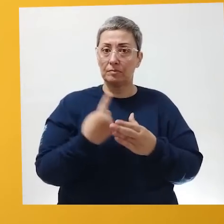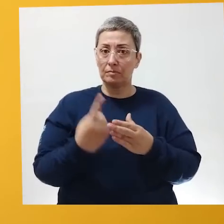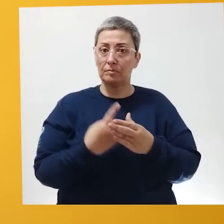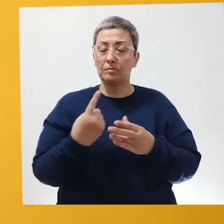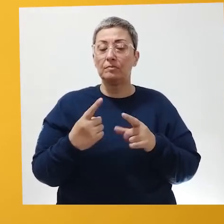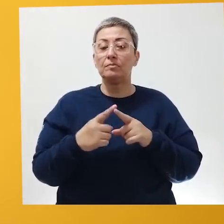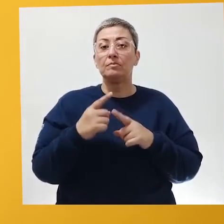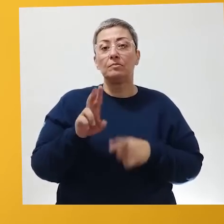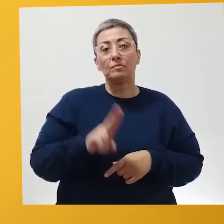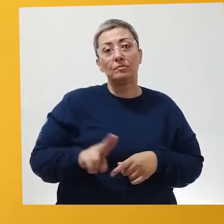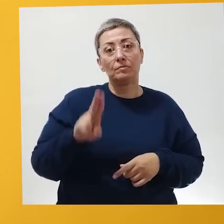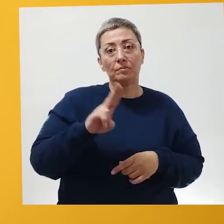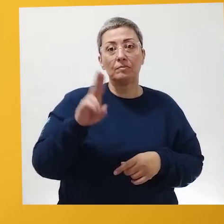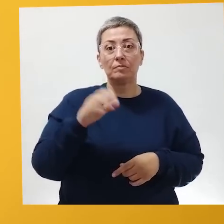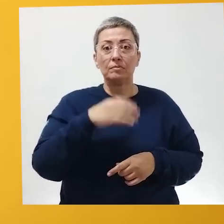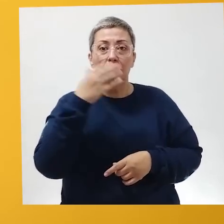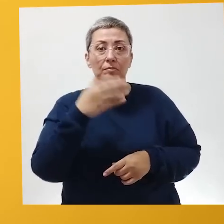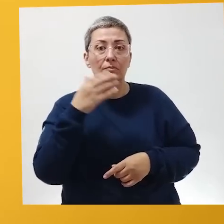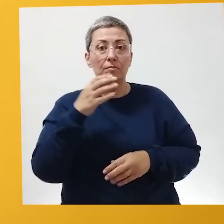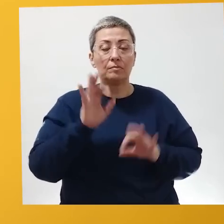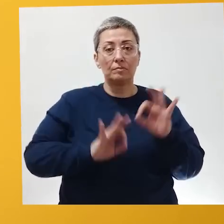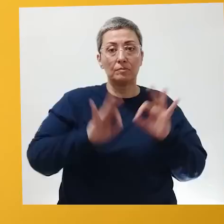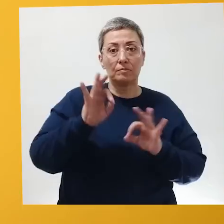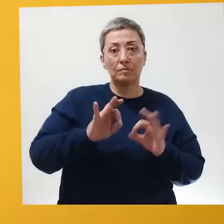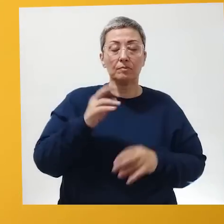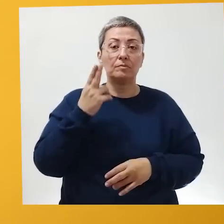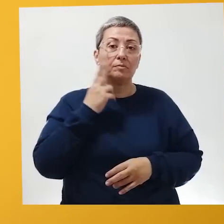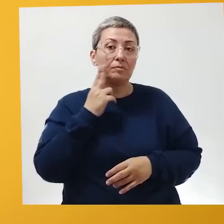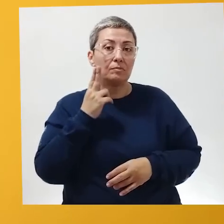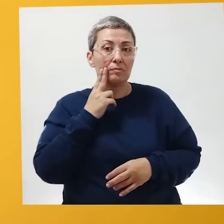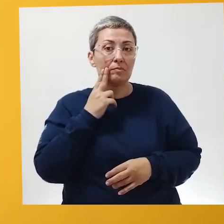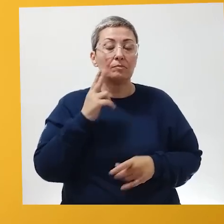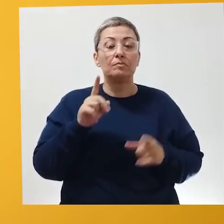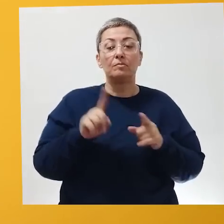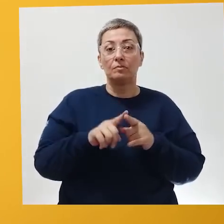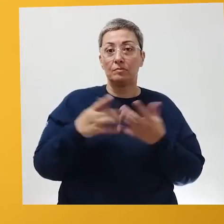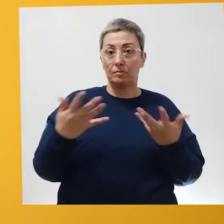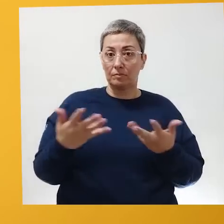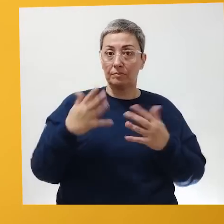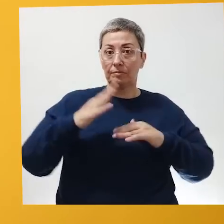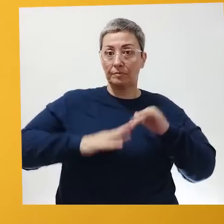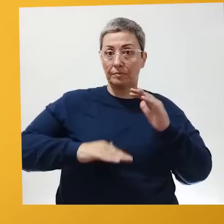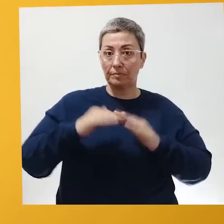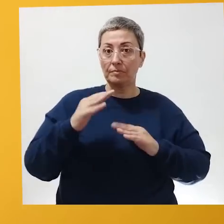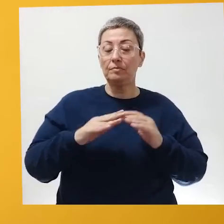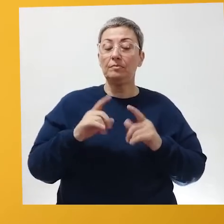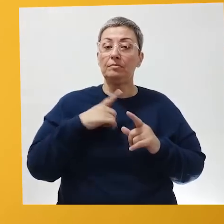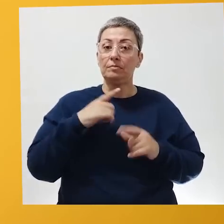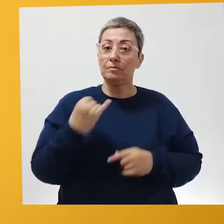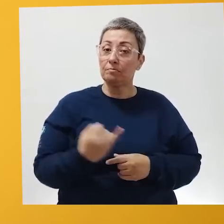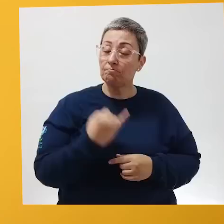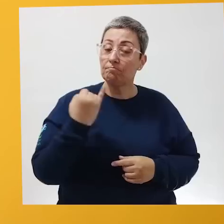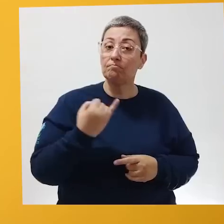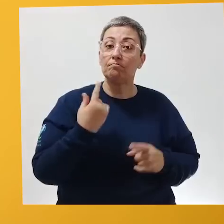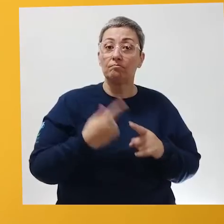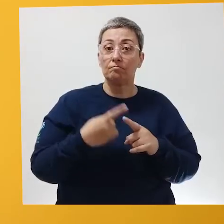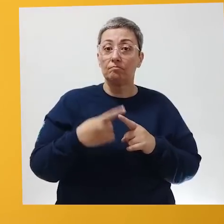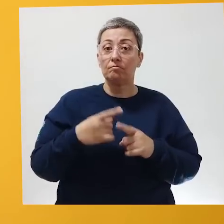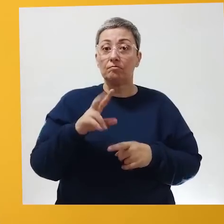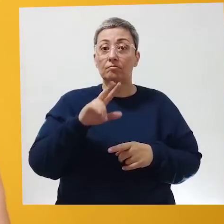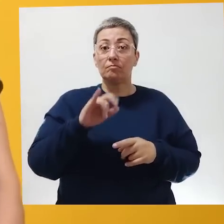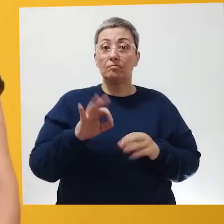liquidificador, utilizando uma fruta para a realização de um suco. Essa atividade ela é muito importante porque